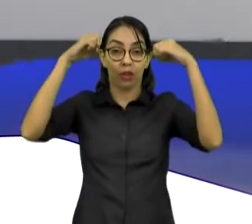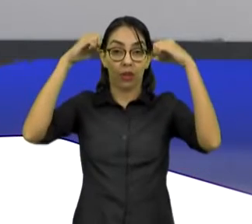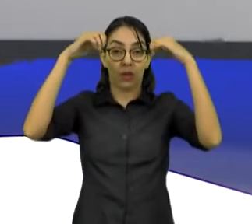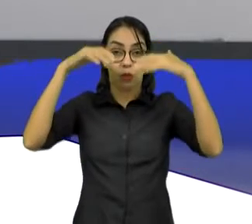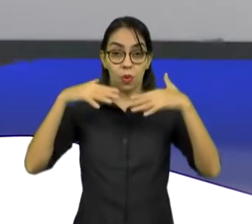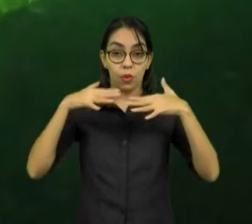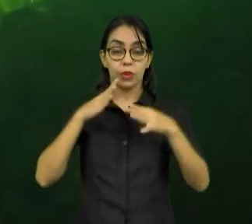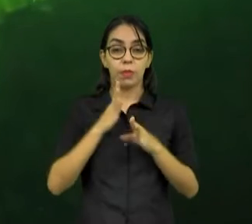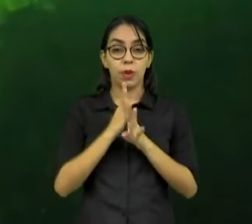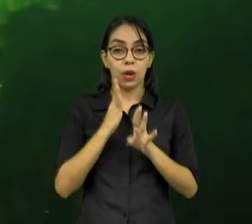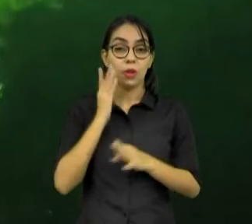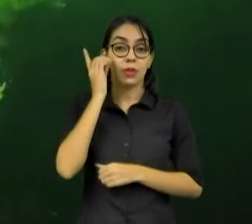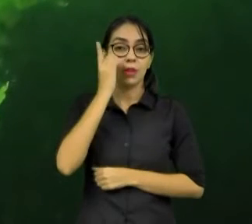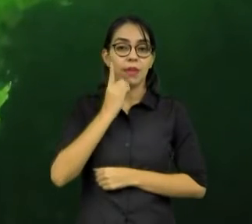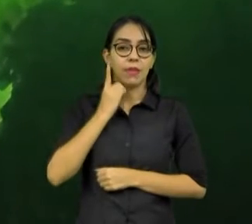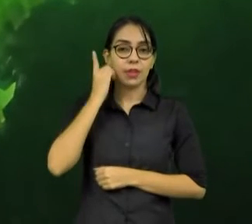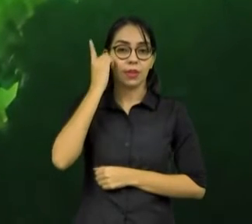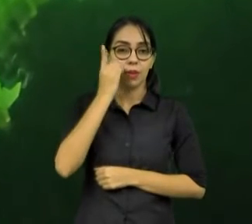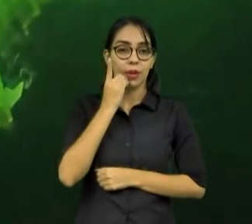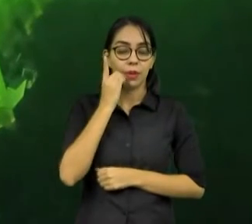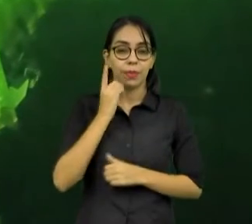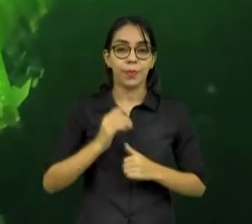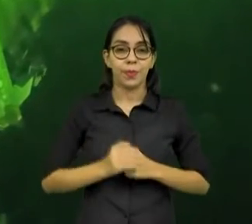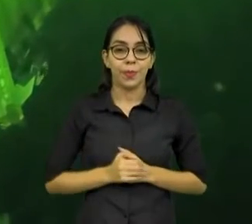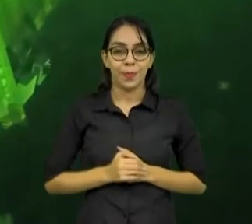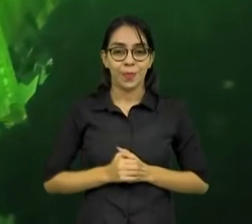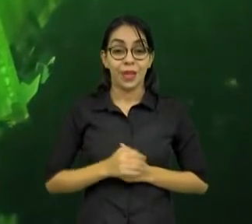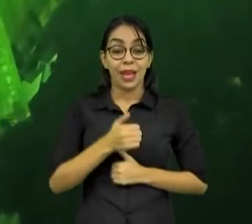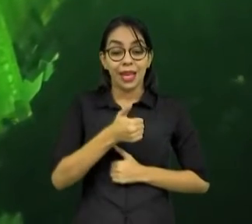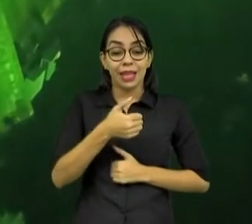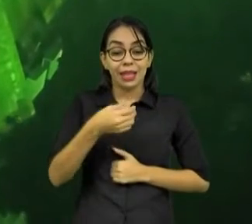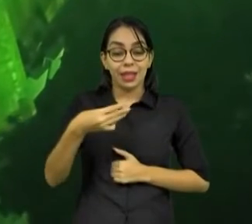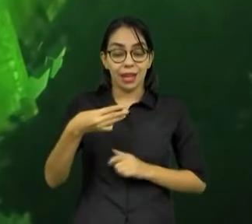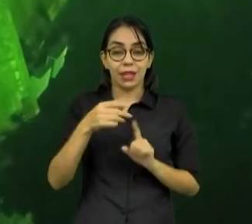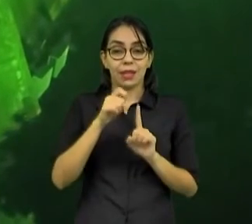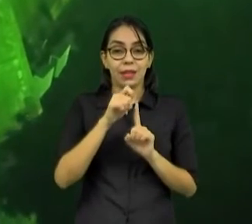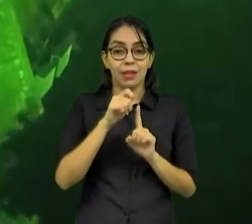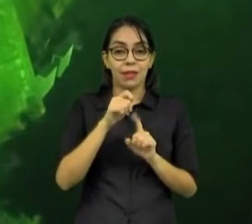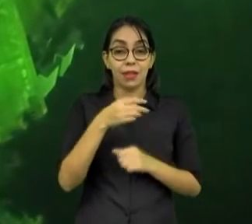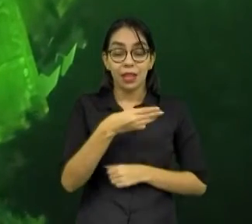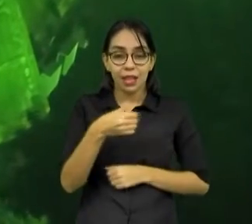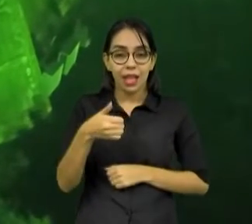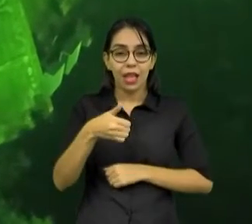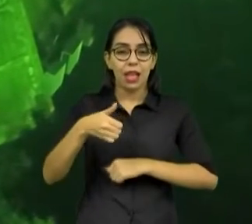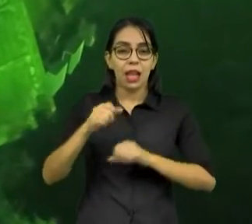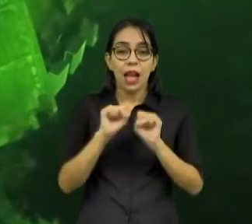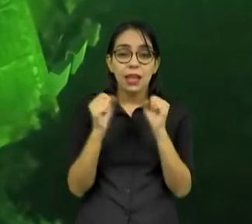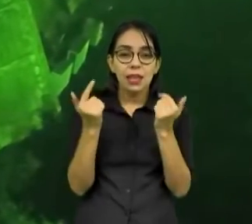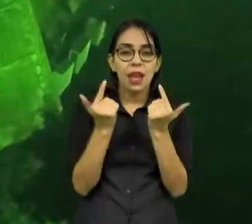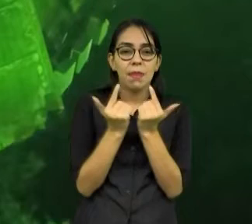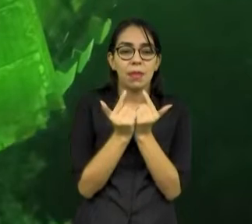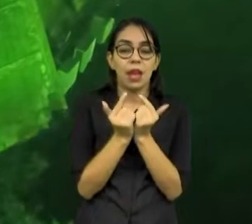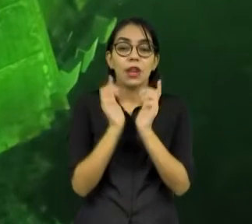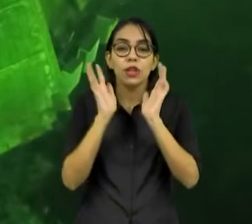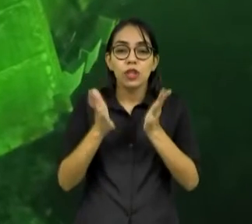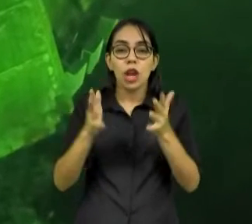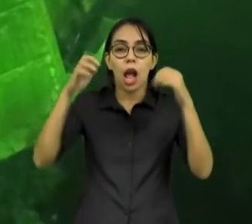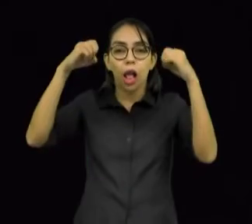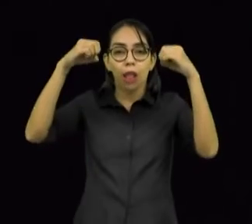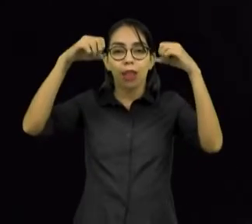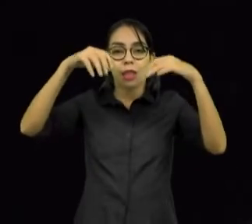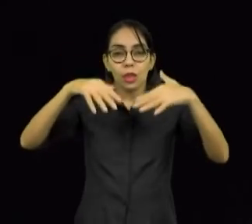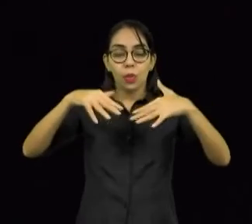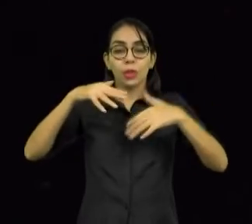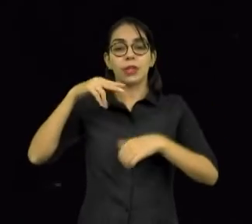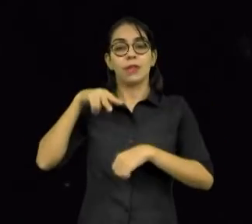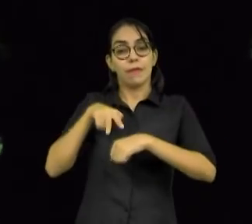Pública. O 13 de maio da Assembleia Legislativa do Ceará já está iluminada de verde,